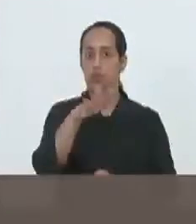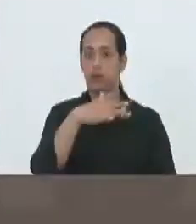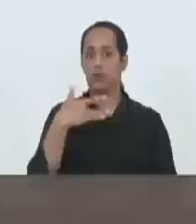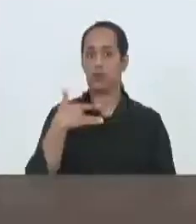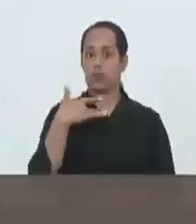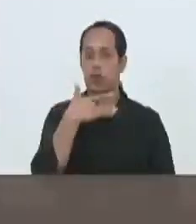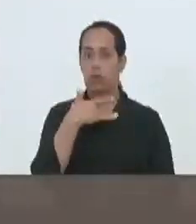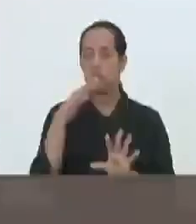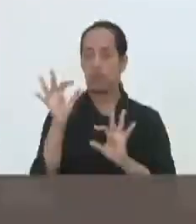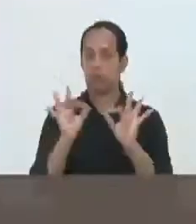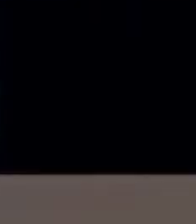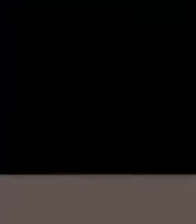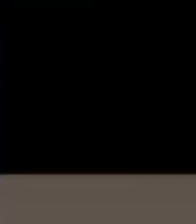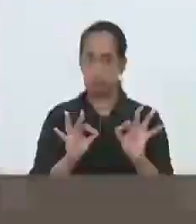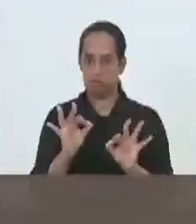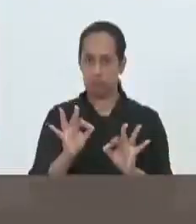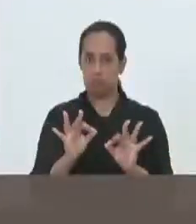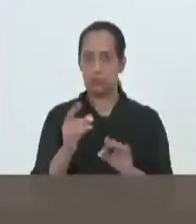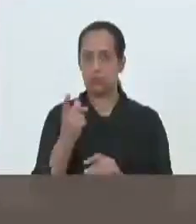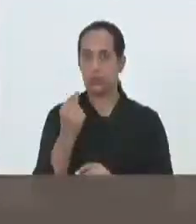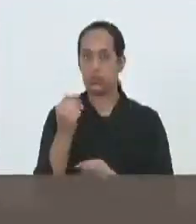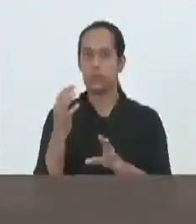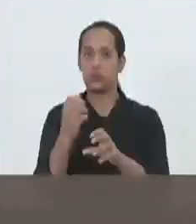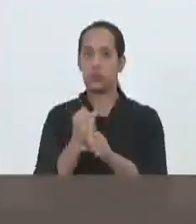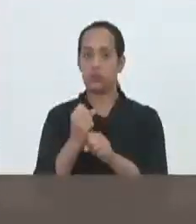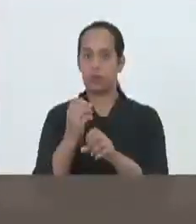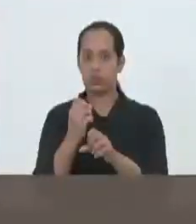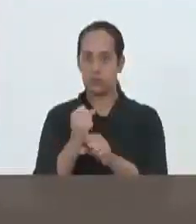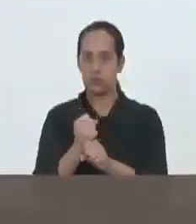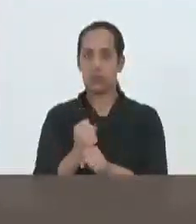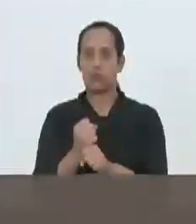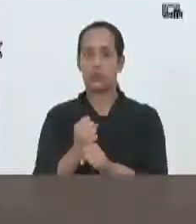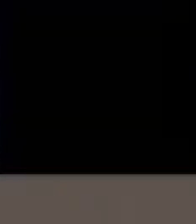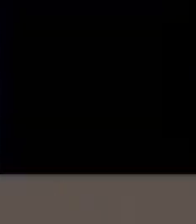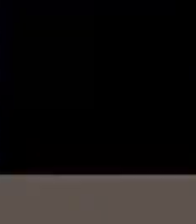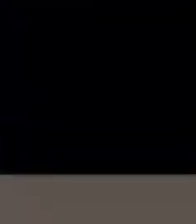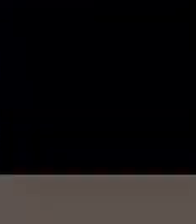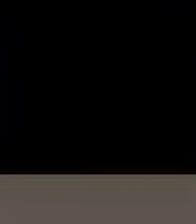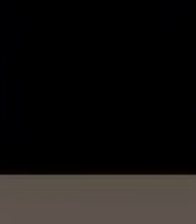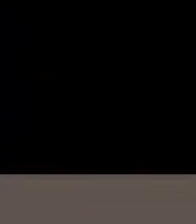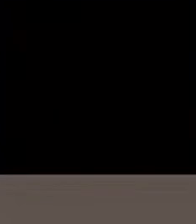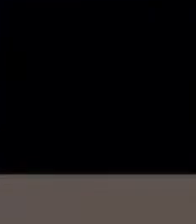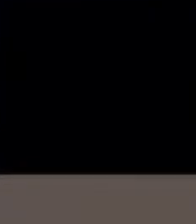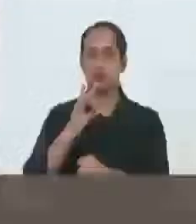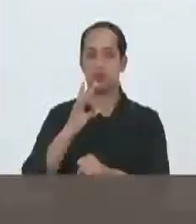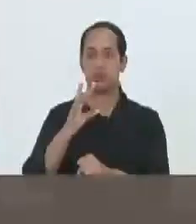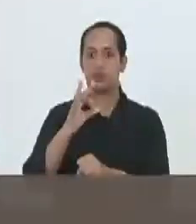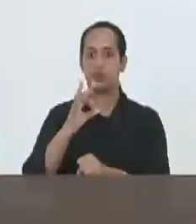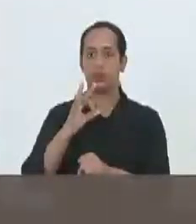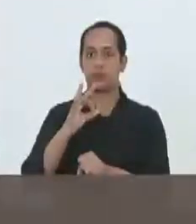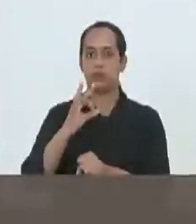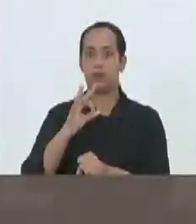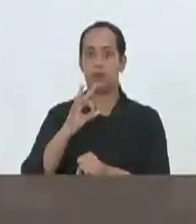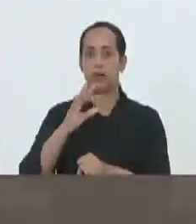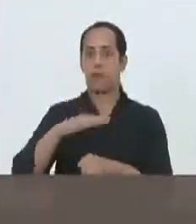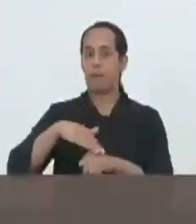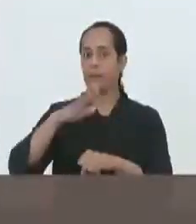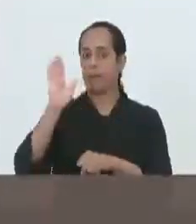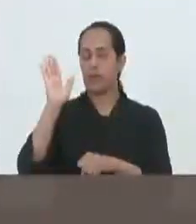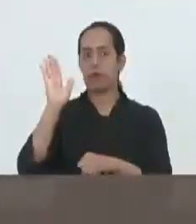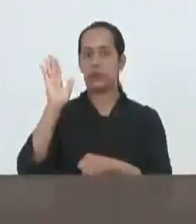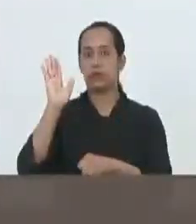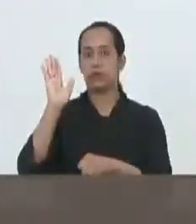orçamento que é 24% maior do que todo o que foi executado no ano anterior considerando só os recursos